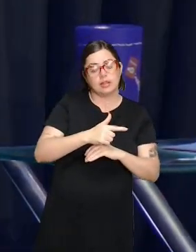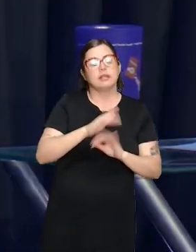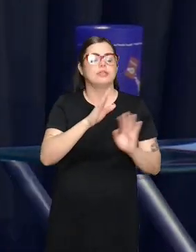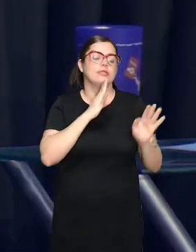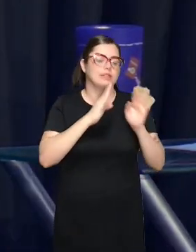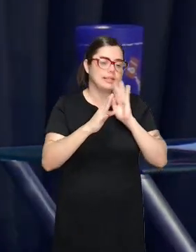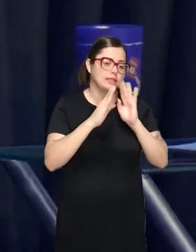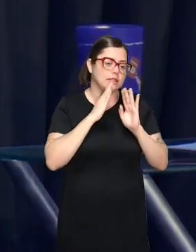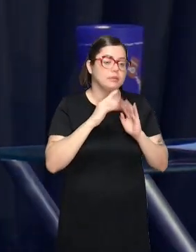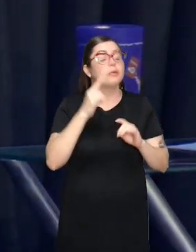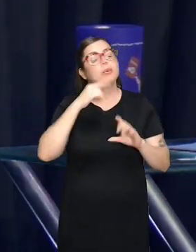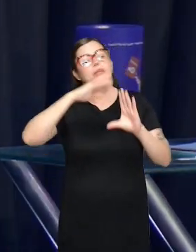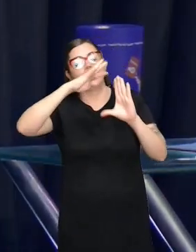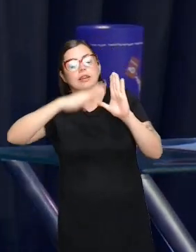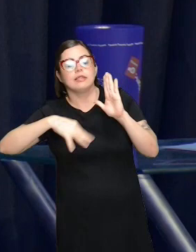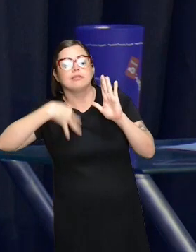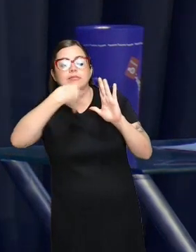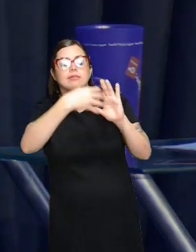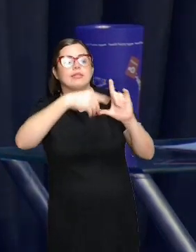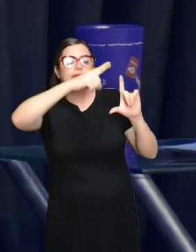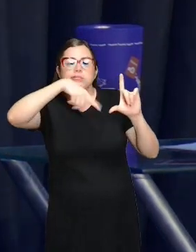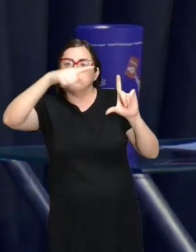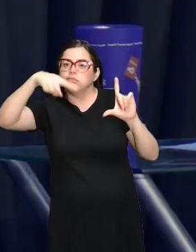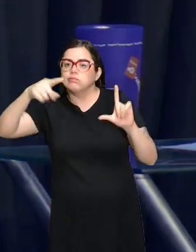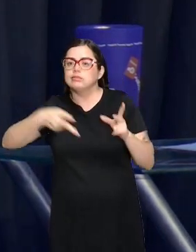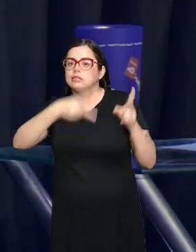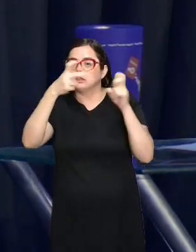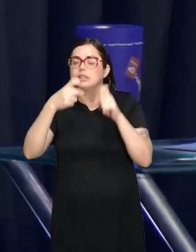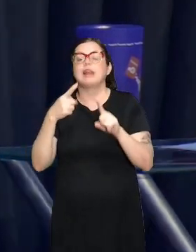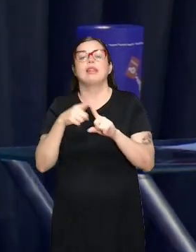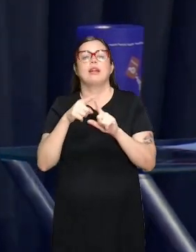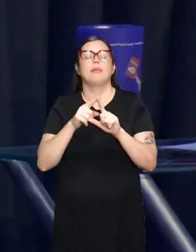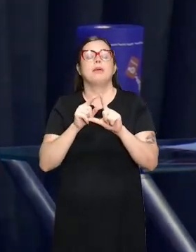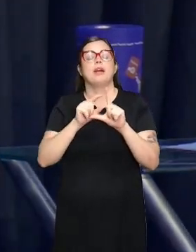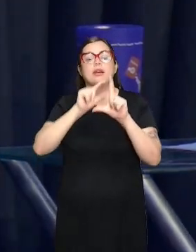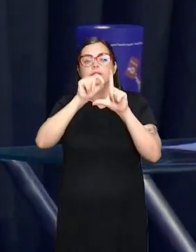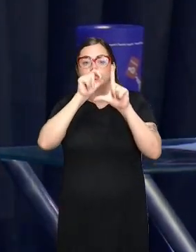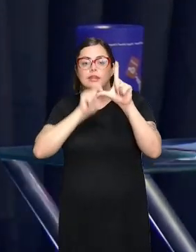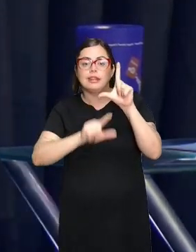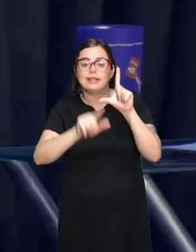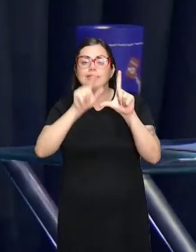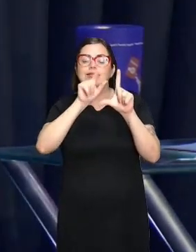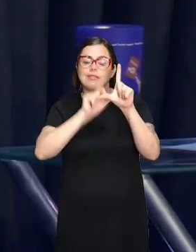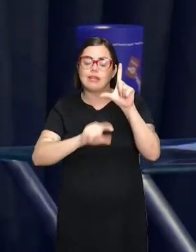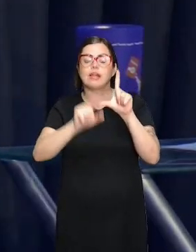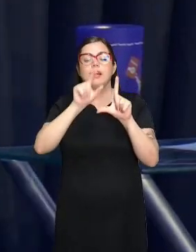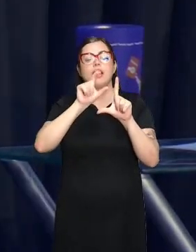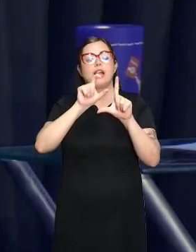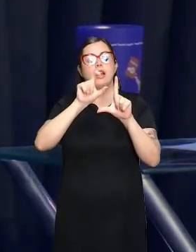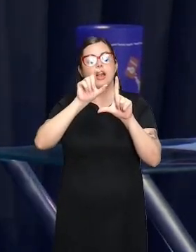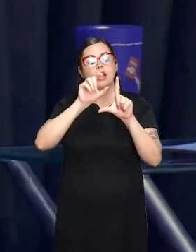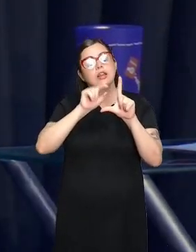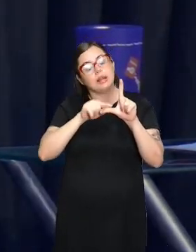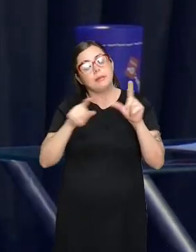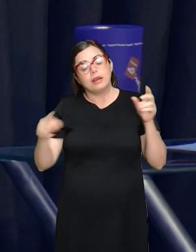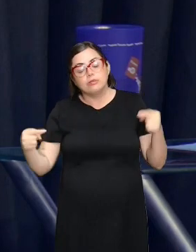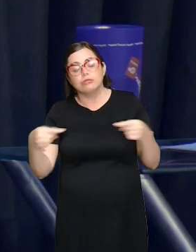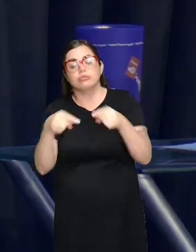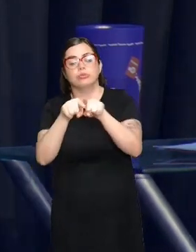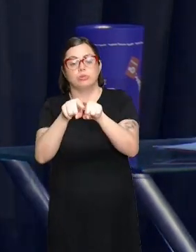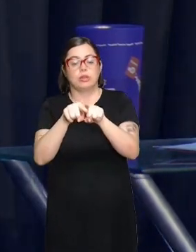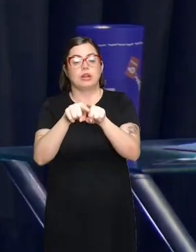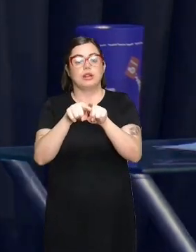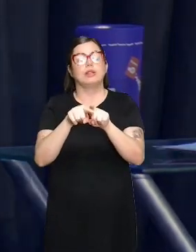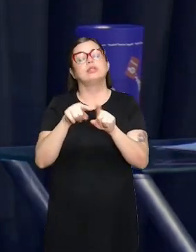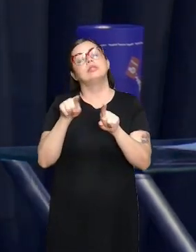dos dados, né? E também o LinkedIn é uma rede que hoje faz grande diferença na vida dos 50+, né? Até pela questão